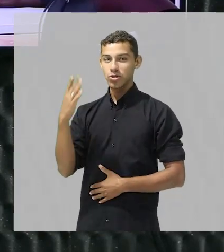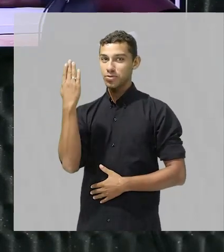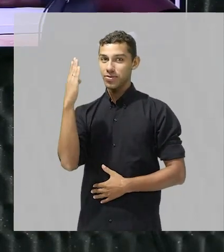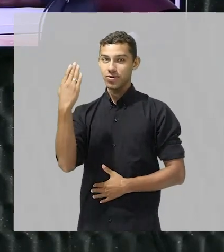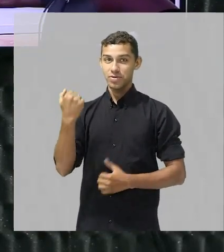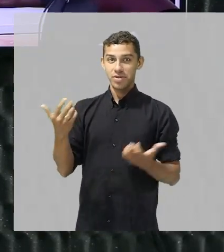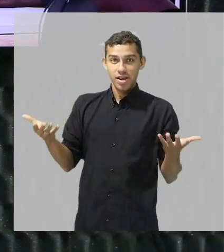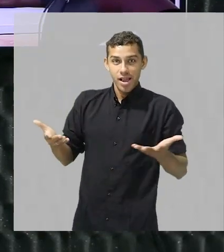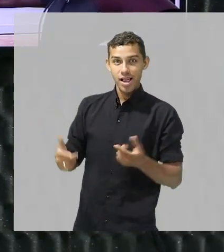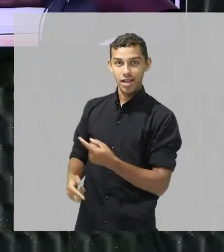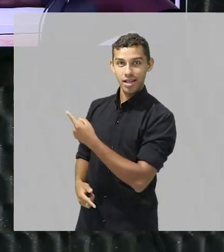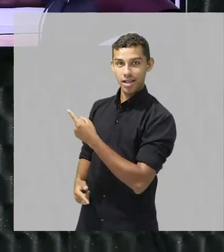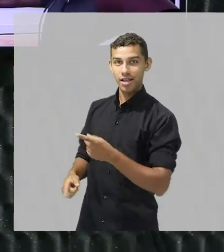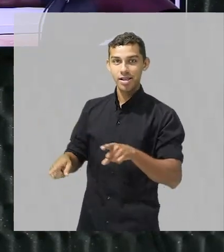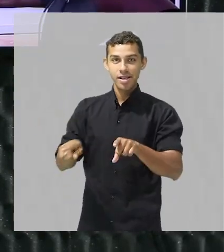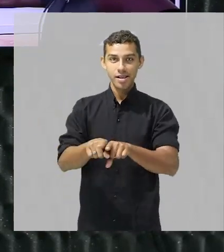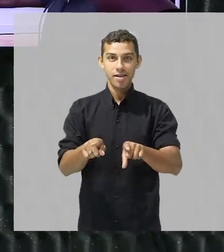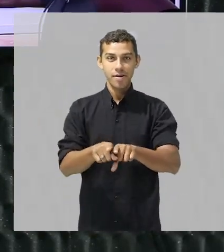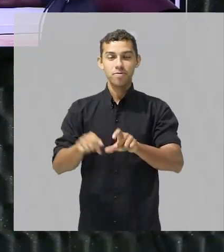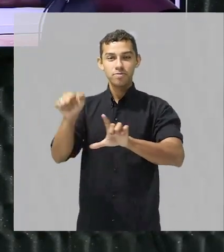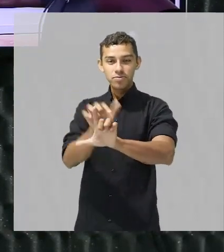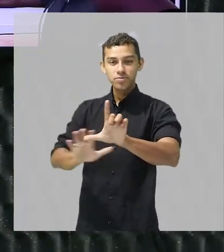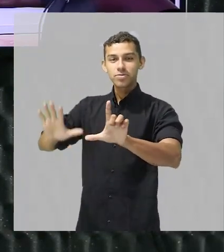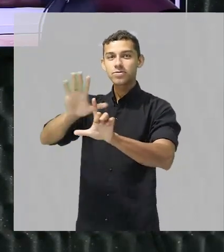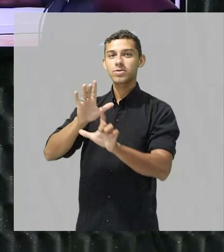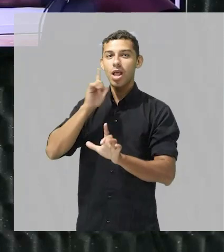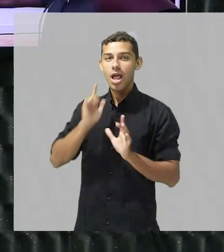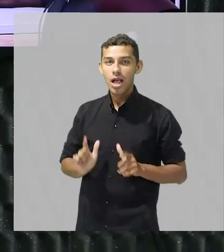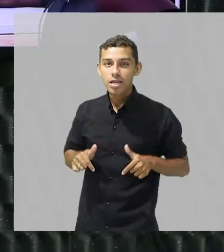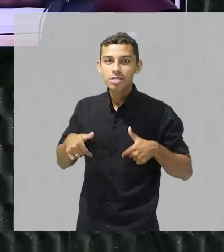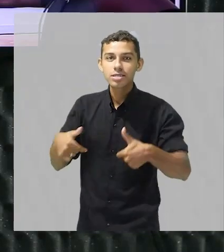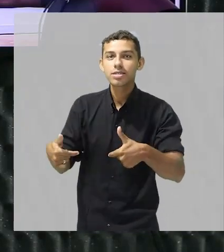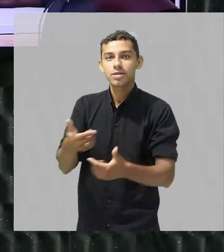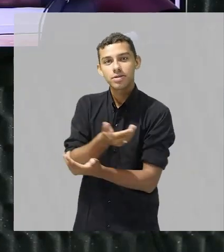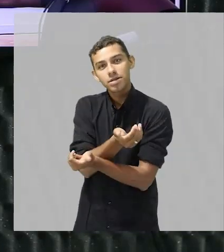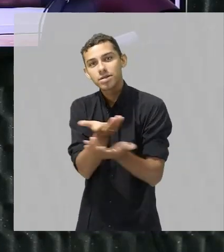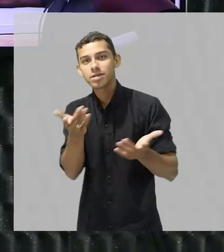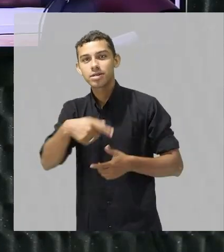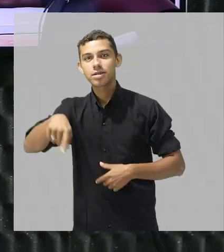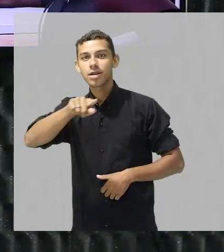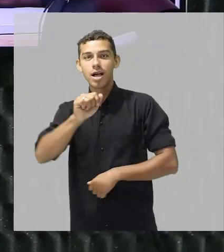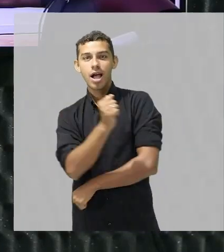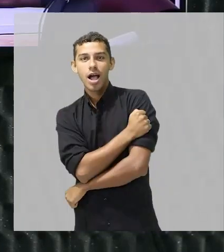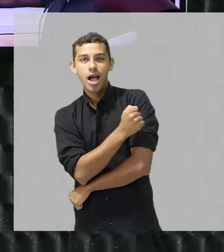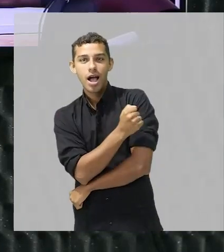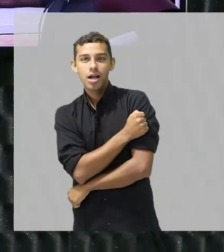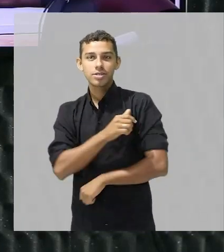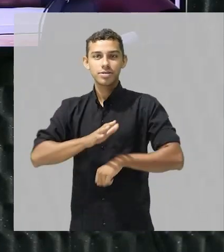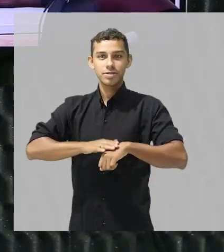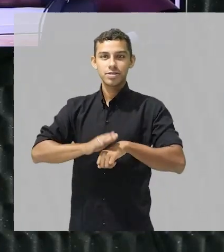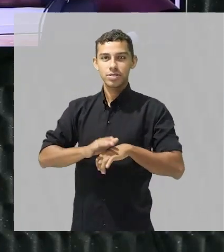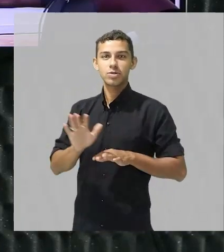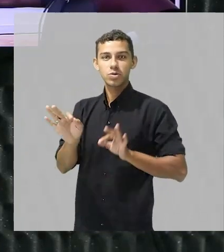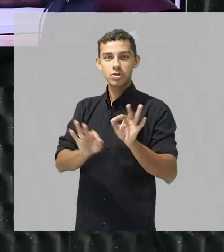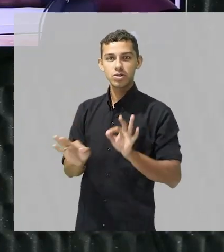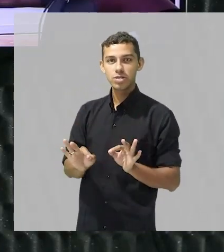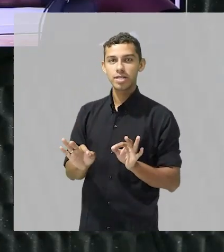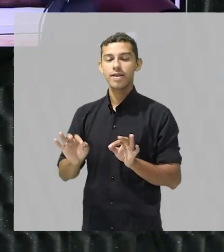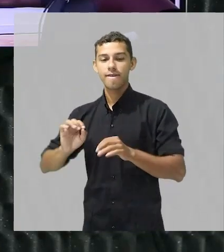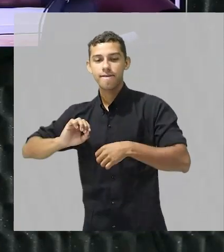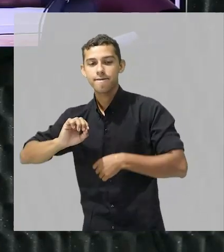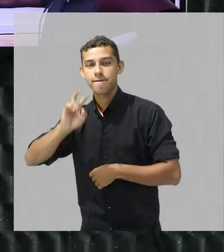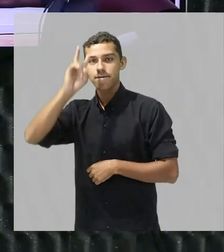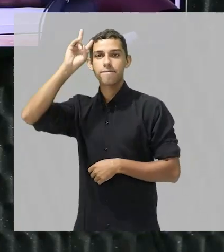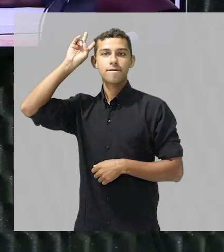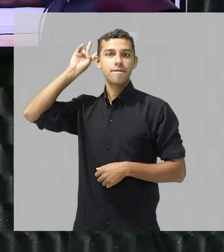a plataforma Gonçalves Dias, uma plataforma feita especialmente para você aluno que está se preparando aí para esse vestibular do